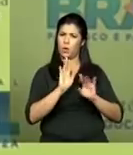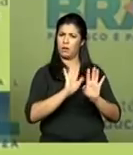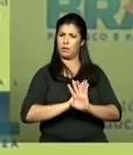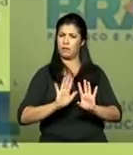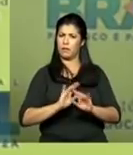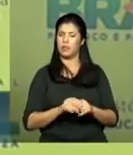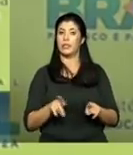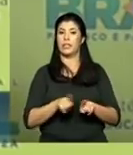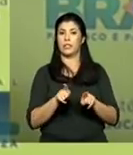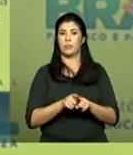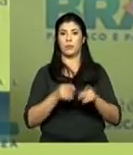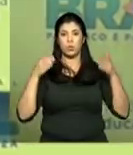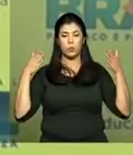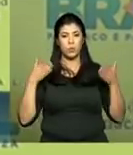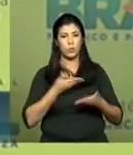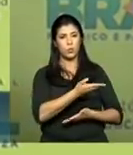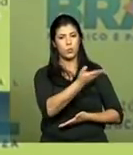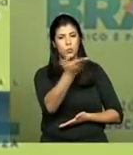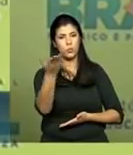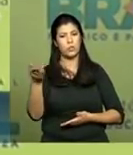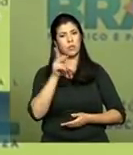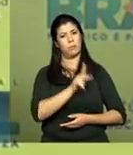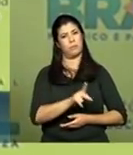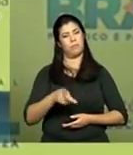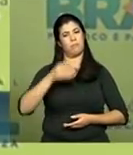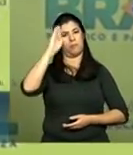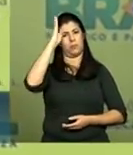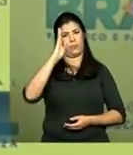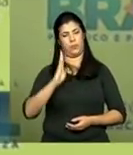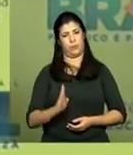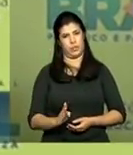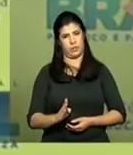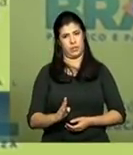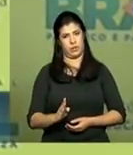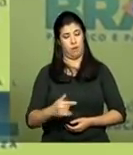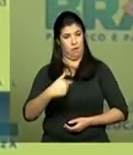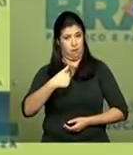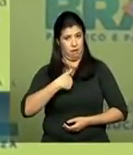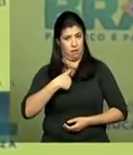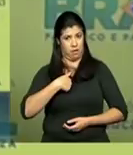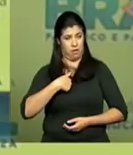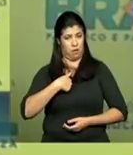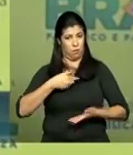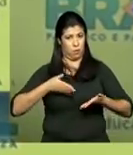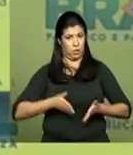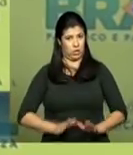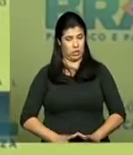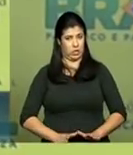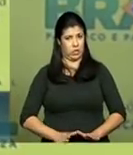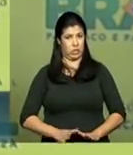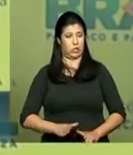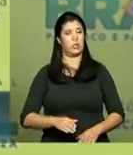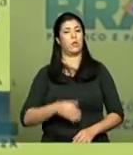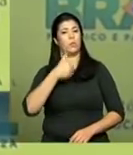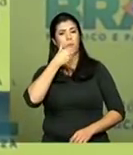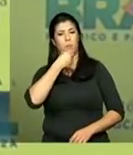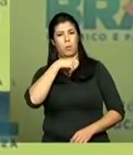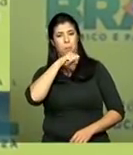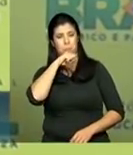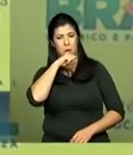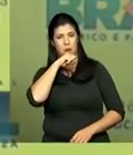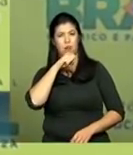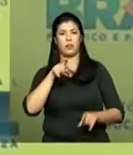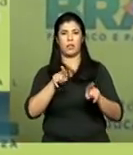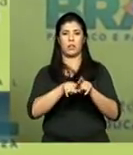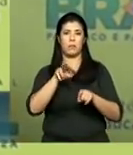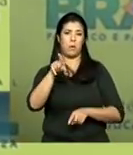me dirigir a todos os professores brasileiros. Sou filho e irmão de professores. Fui